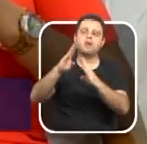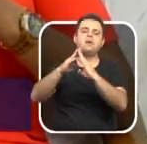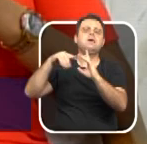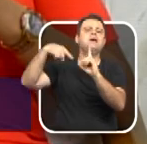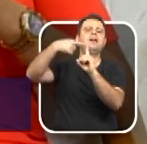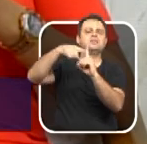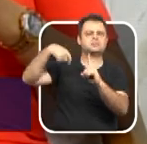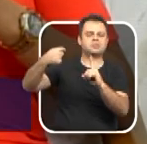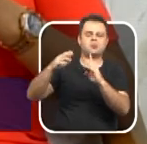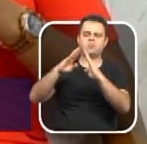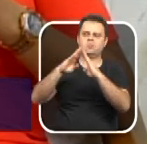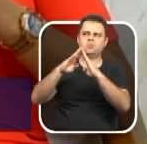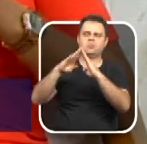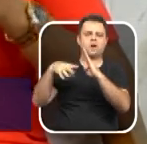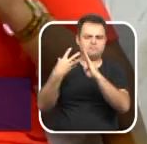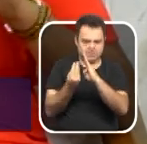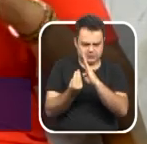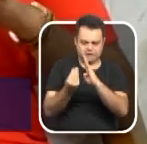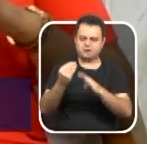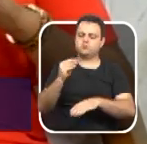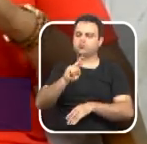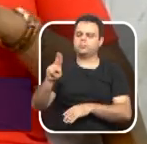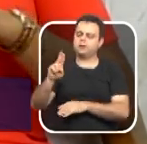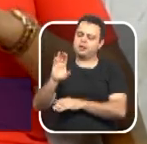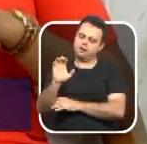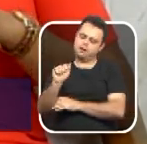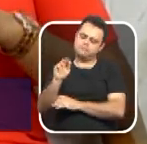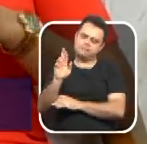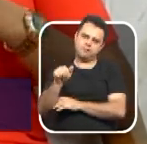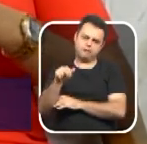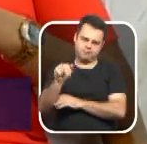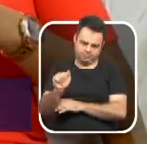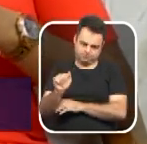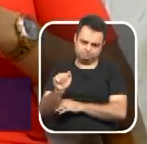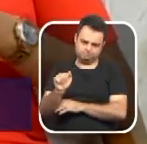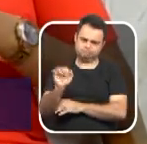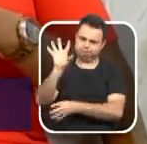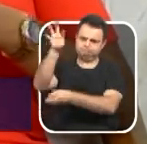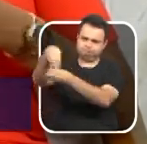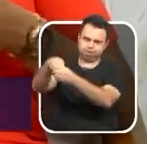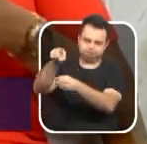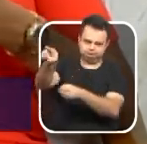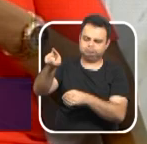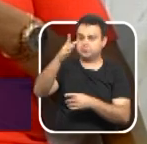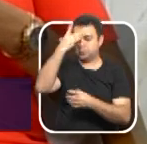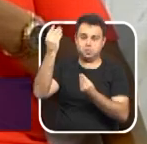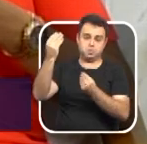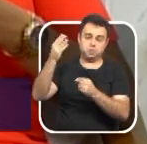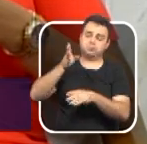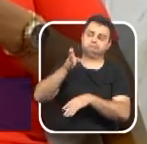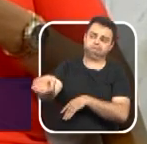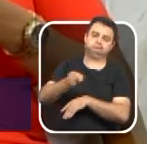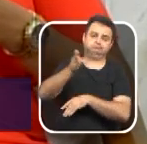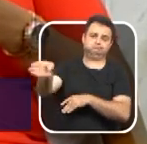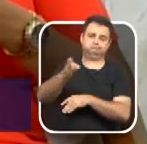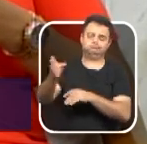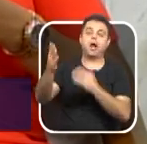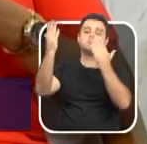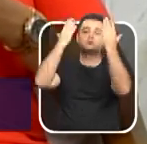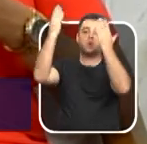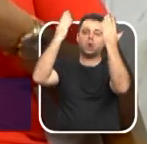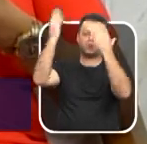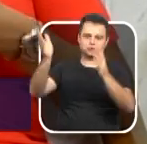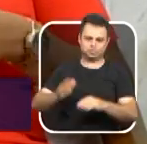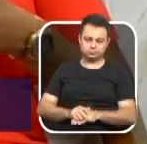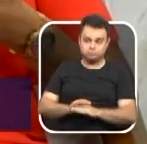muitos atendimentos e não ficou só na parte psicológica, tem também o atendimento, né, que dá oportunidade de mulheres, de